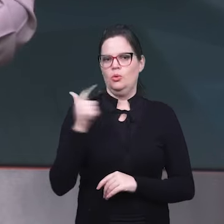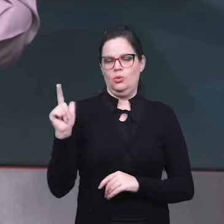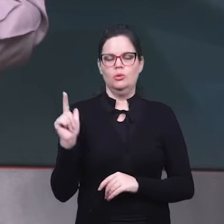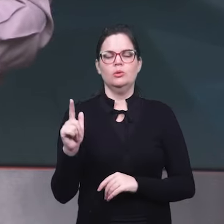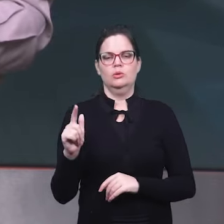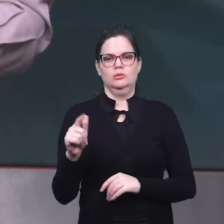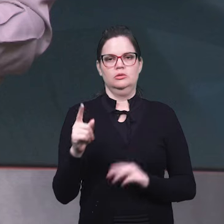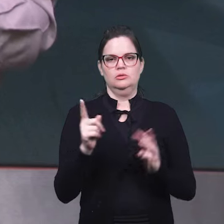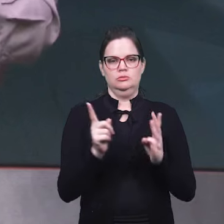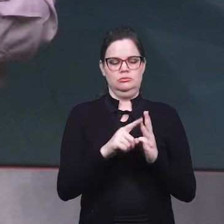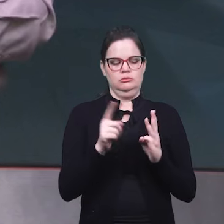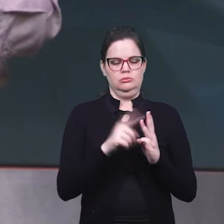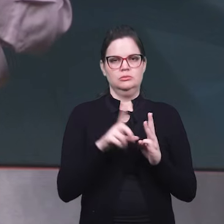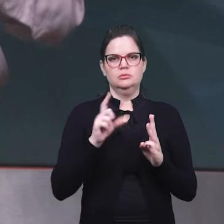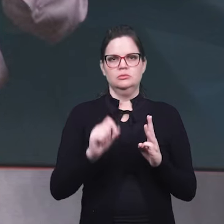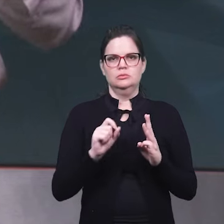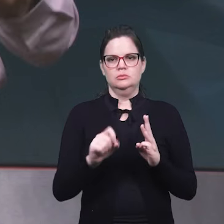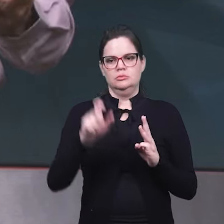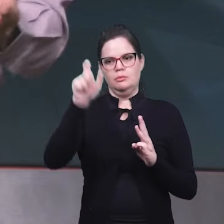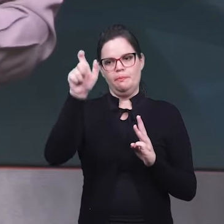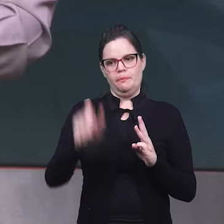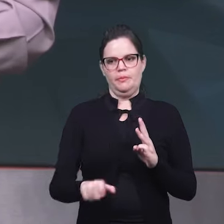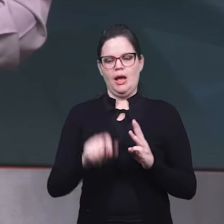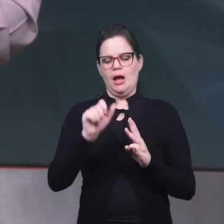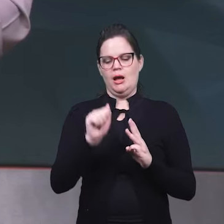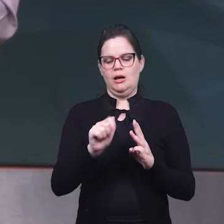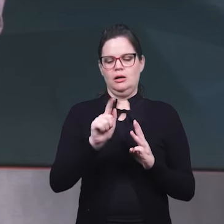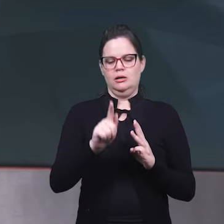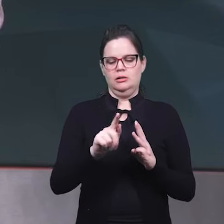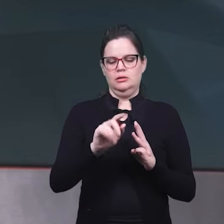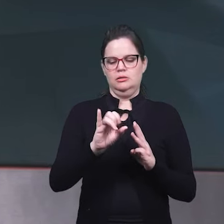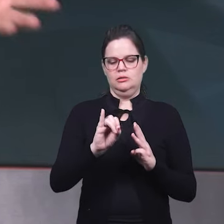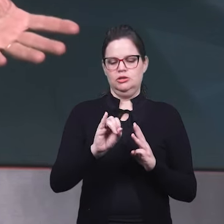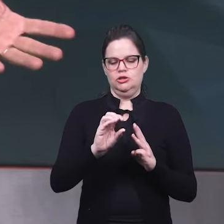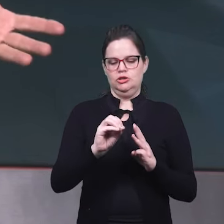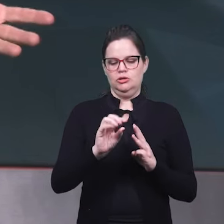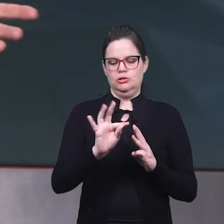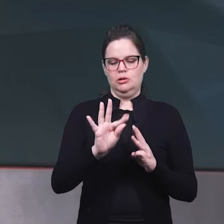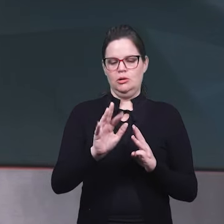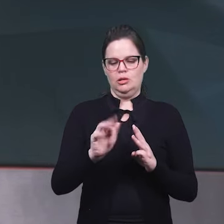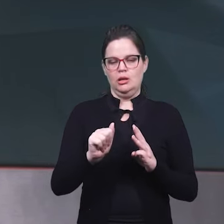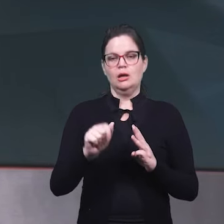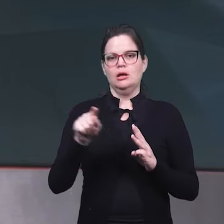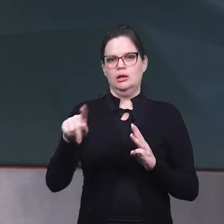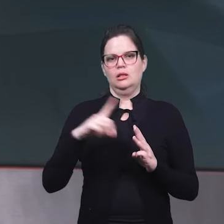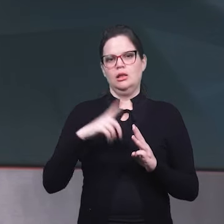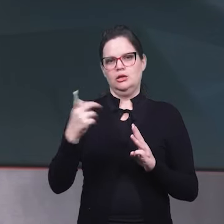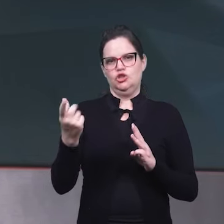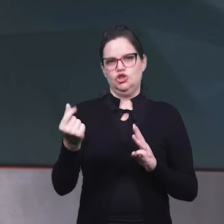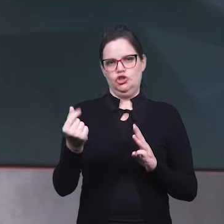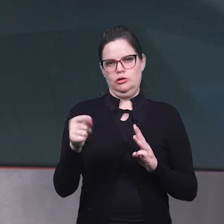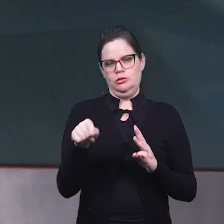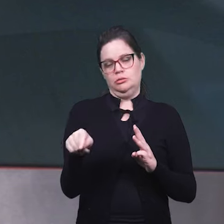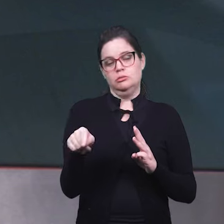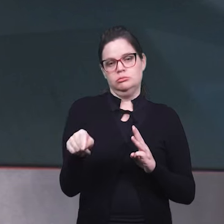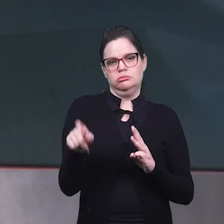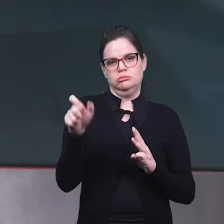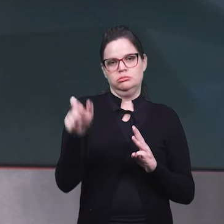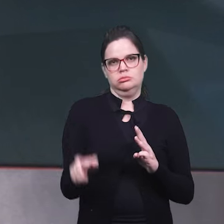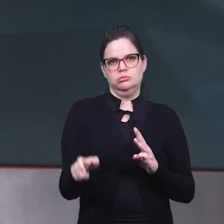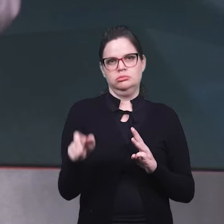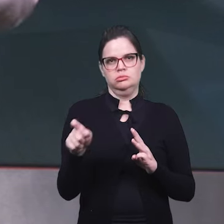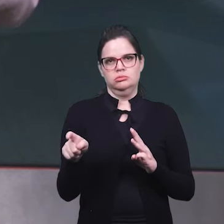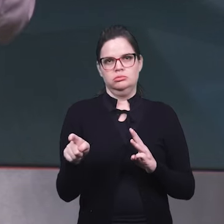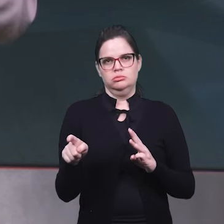uma dívida é com pessoas que dispõem de dinheiro, de alguma